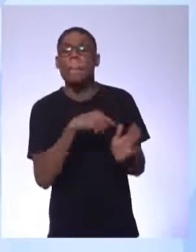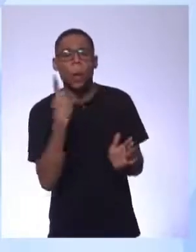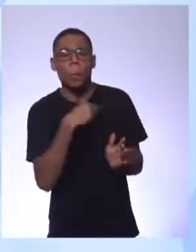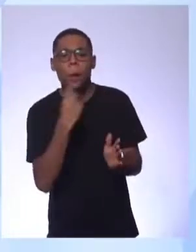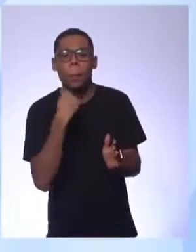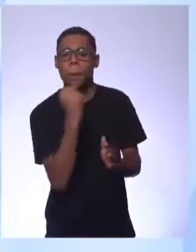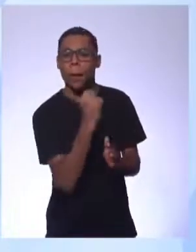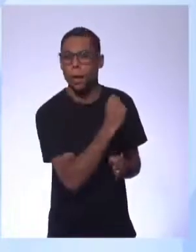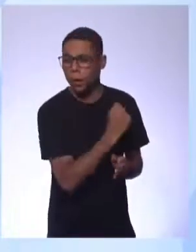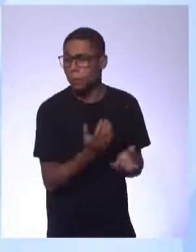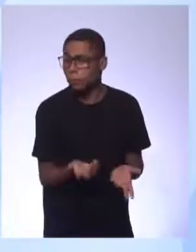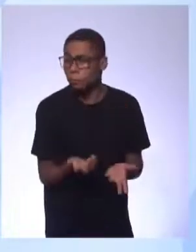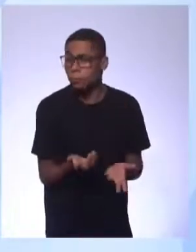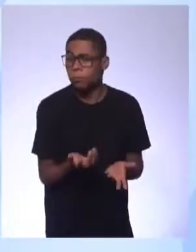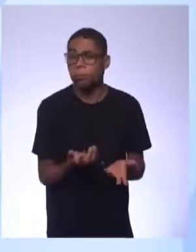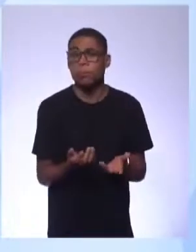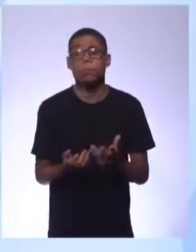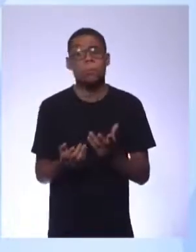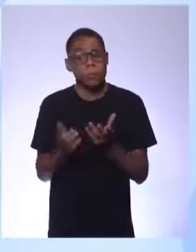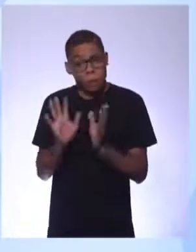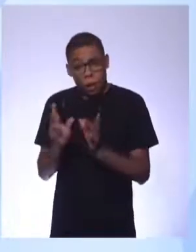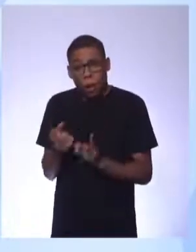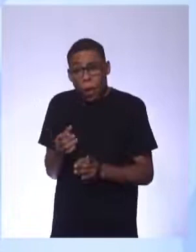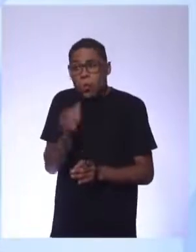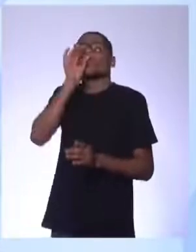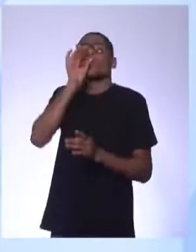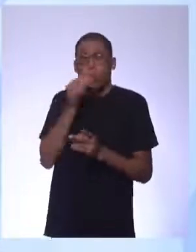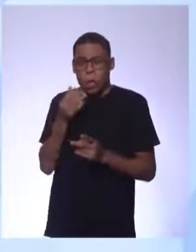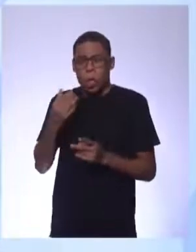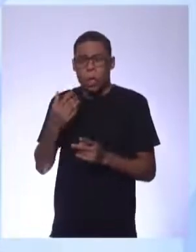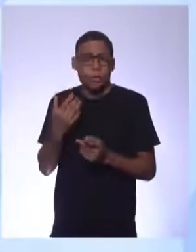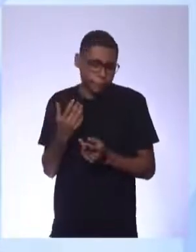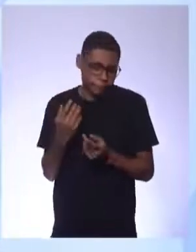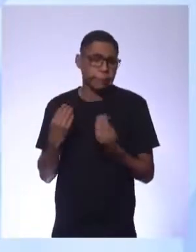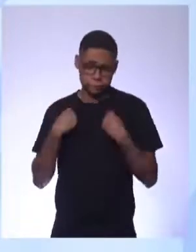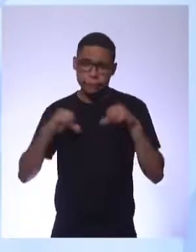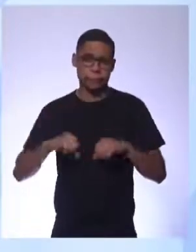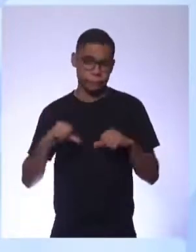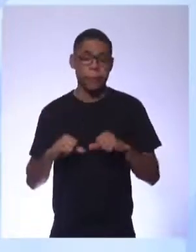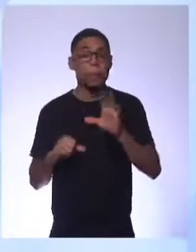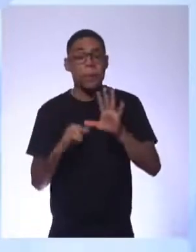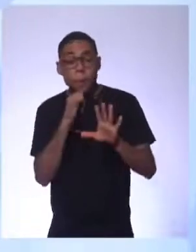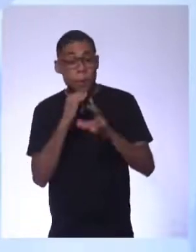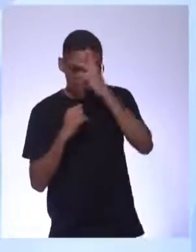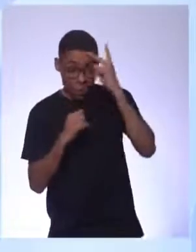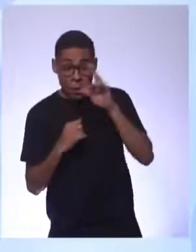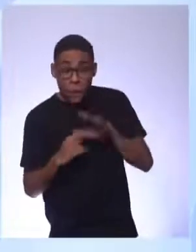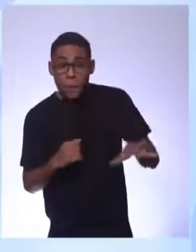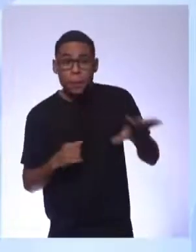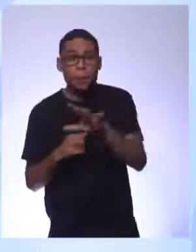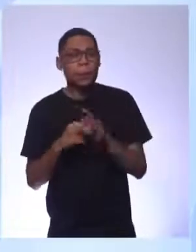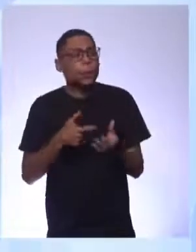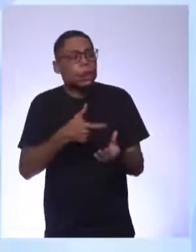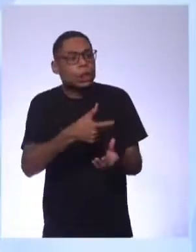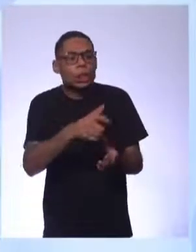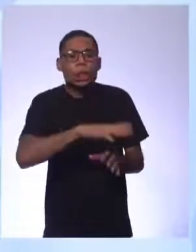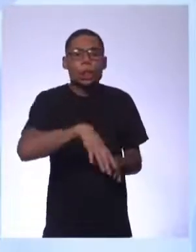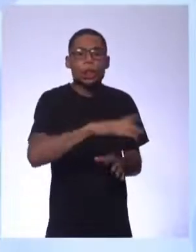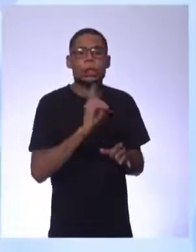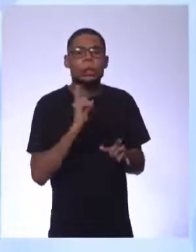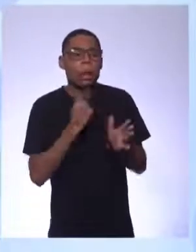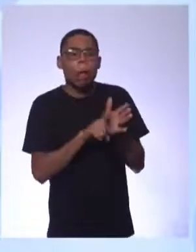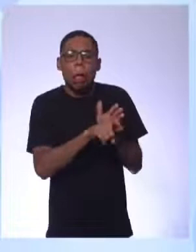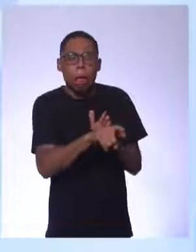polêmica. Como alimentar tantas pessoas no mundo sem causar tanto impacto ambiental quanto os